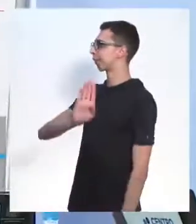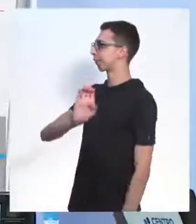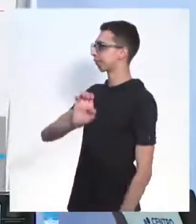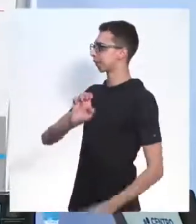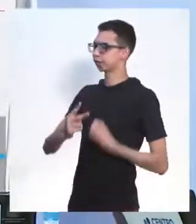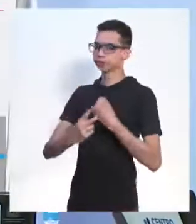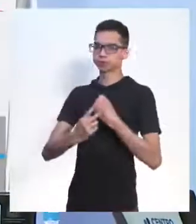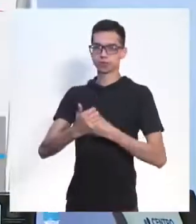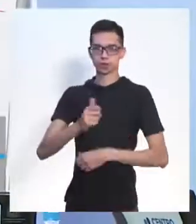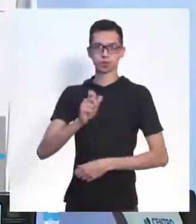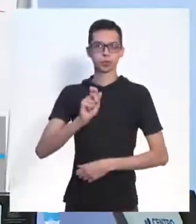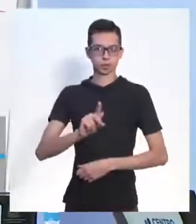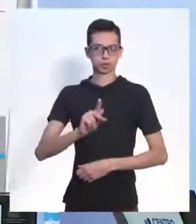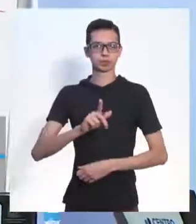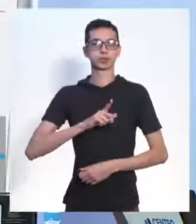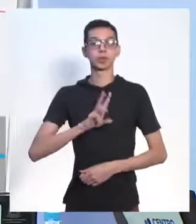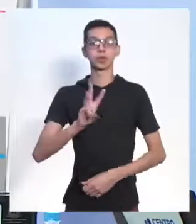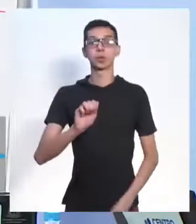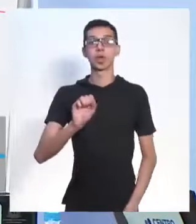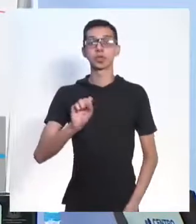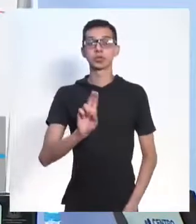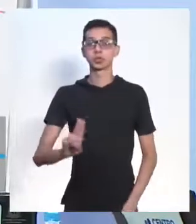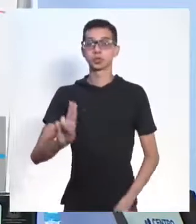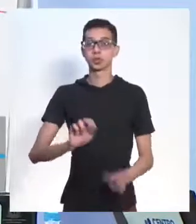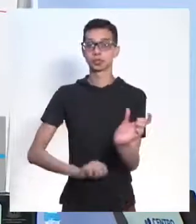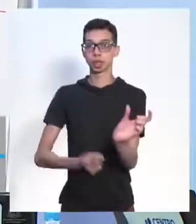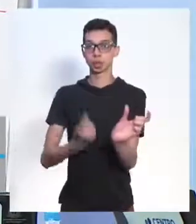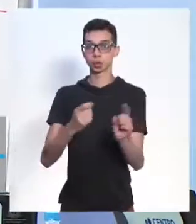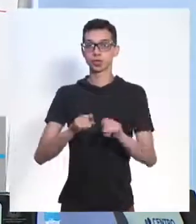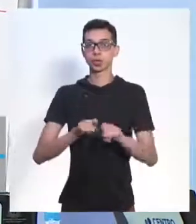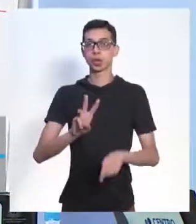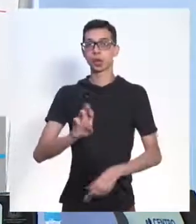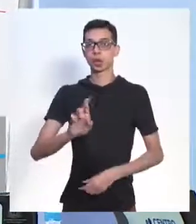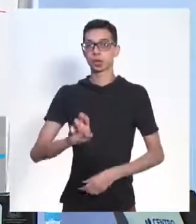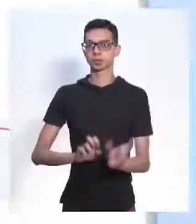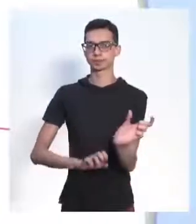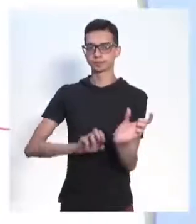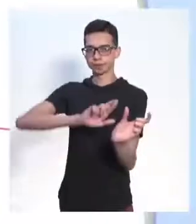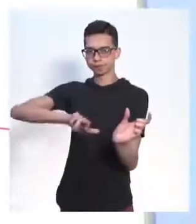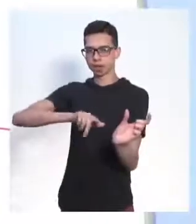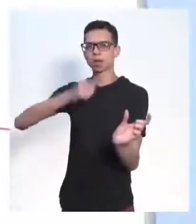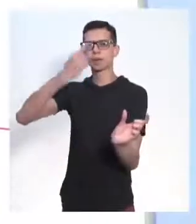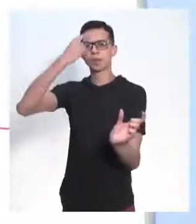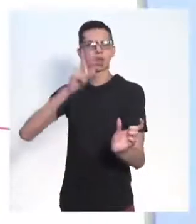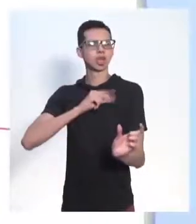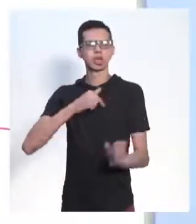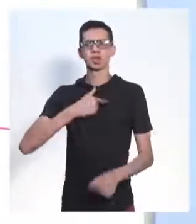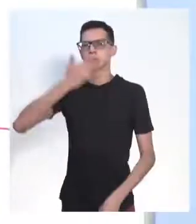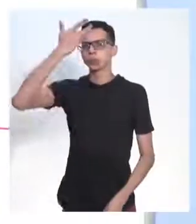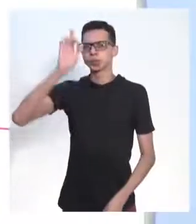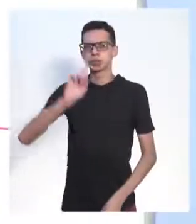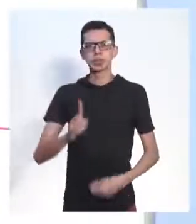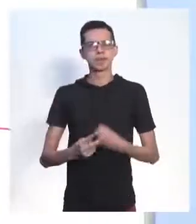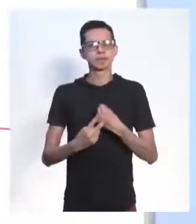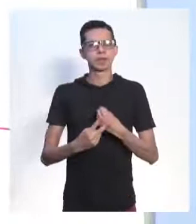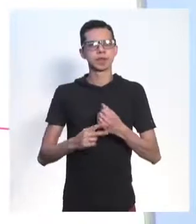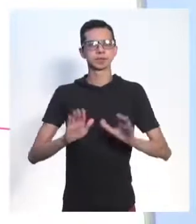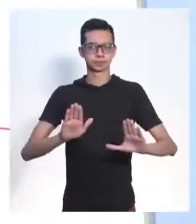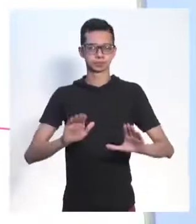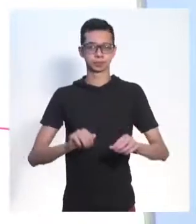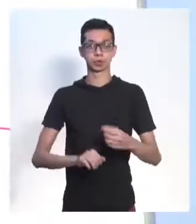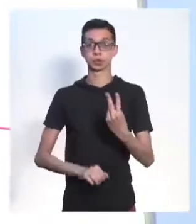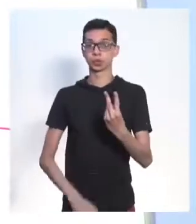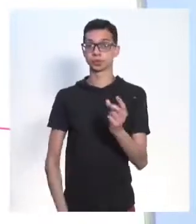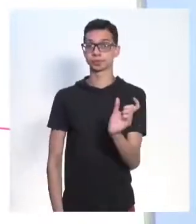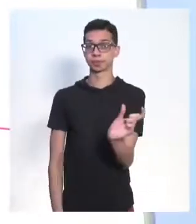certo? Was a gente usa para singular, were a gente usa para plural. Então o pessoal fala, não sei verbo to be. São duas